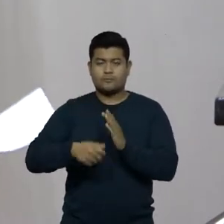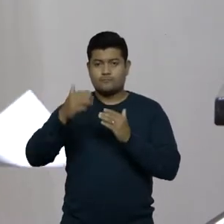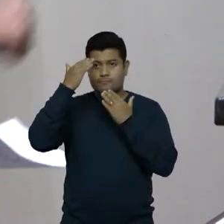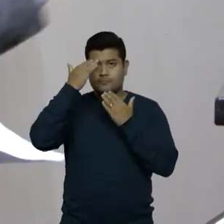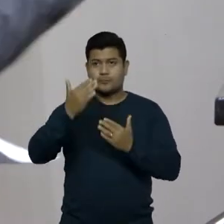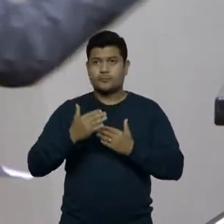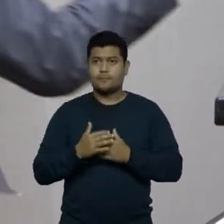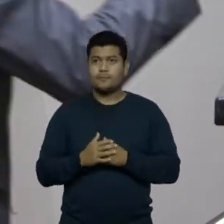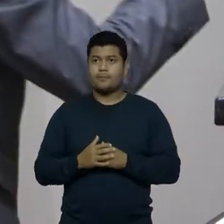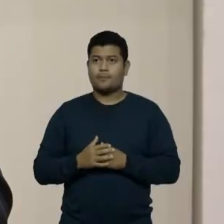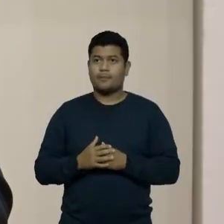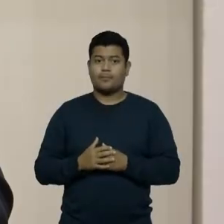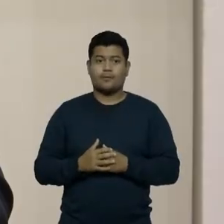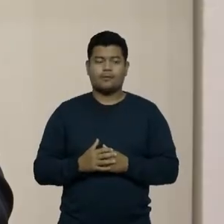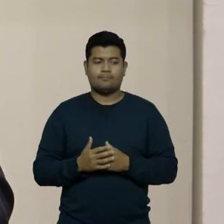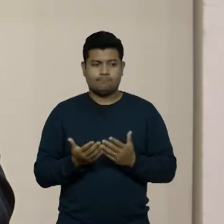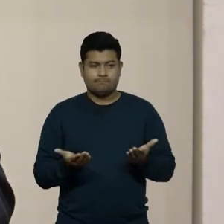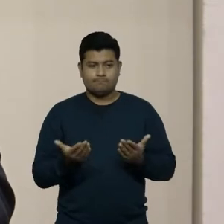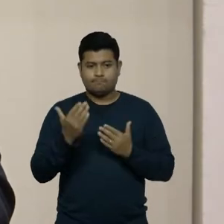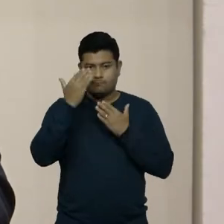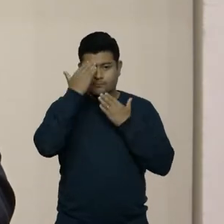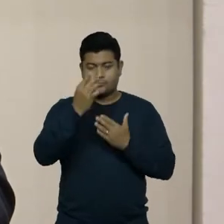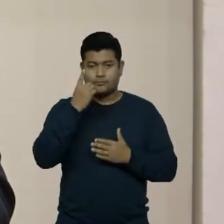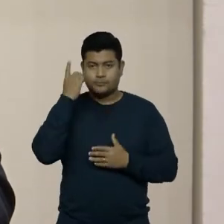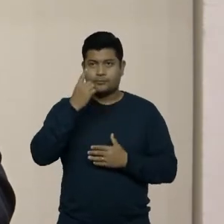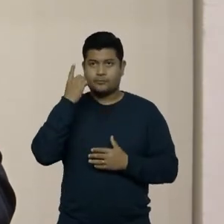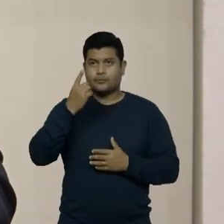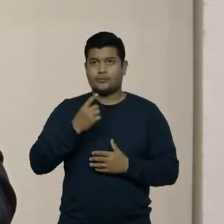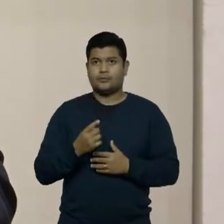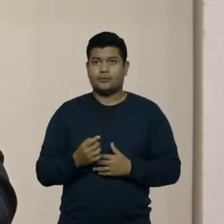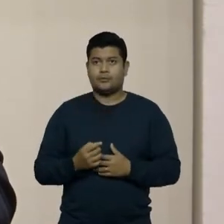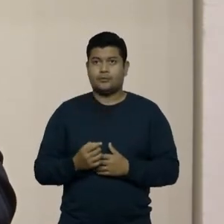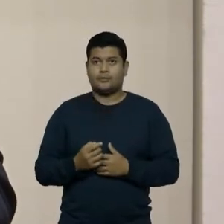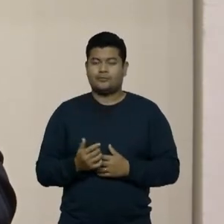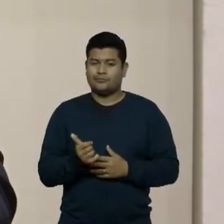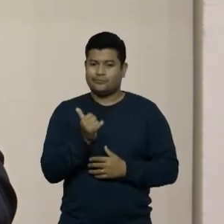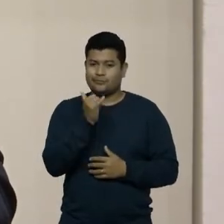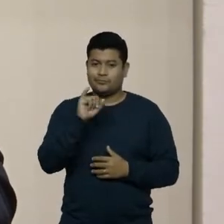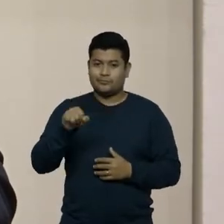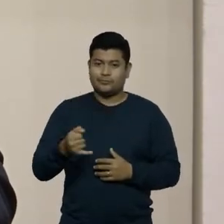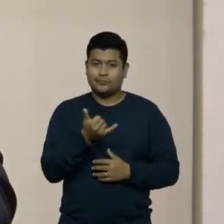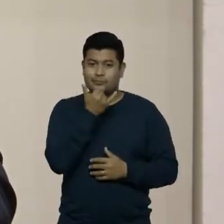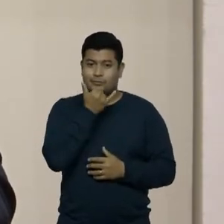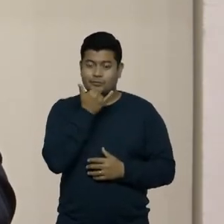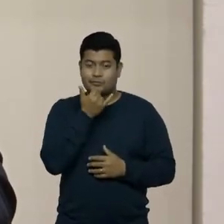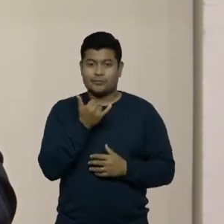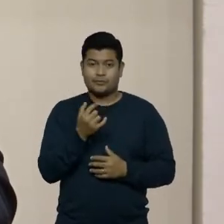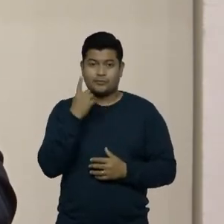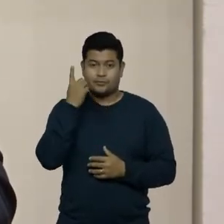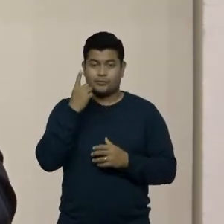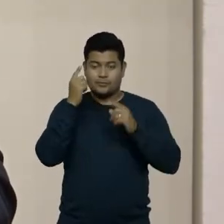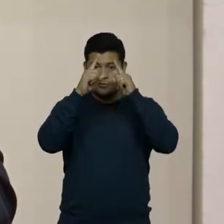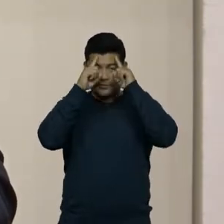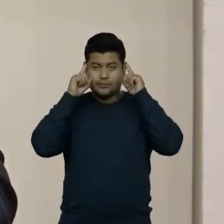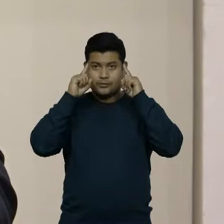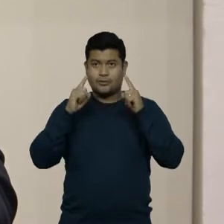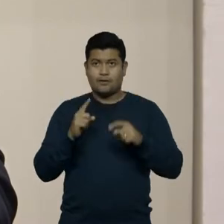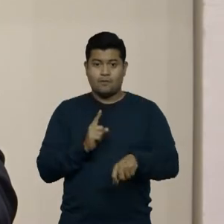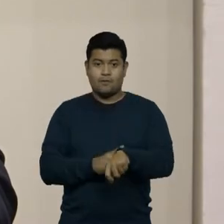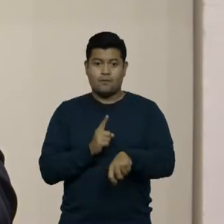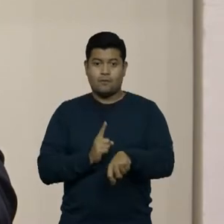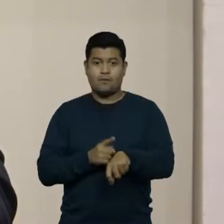ligado ao Deputado com máquina quero fazer uma justificativa pedir desculpas ao Deputado saretto é o horário